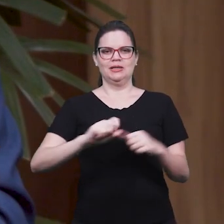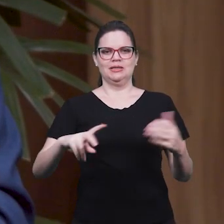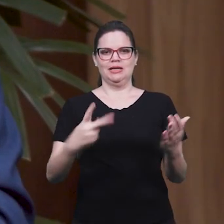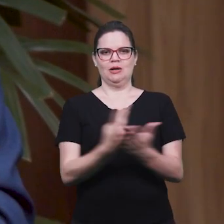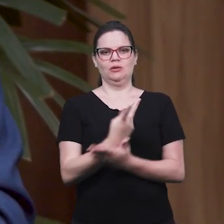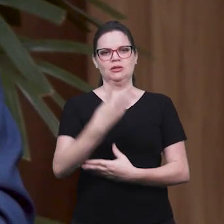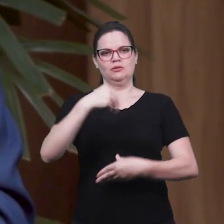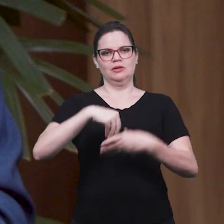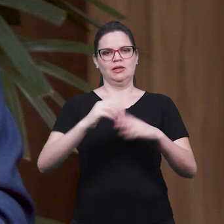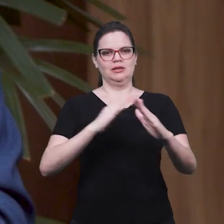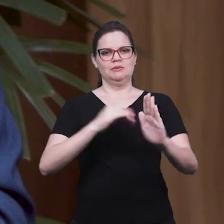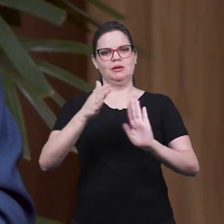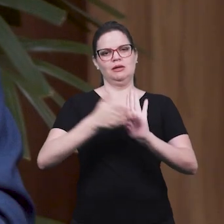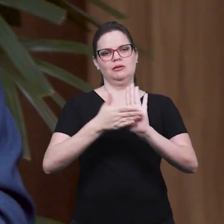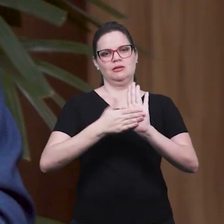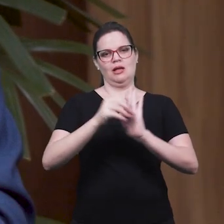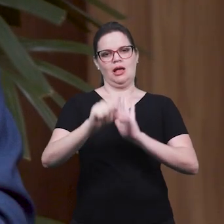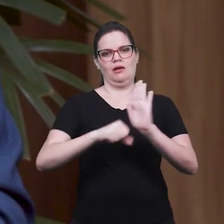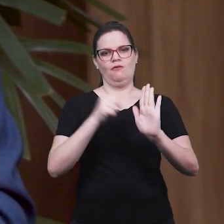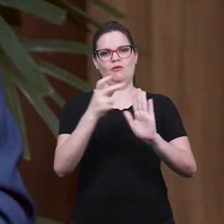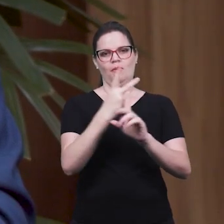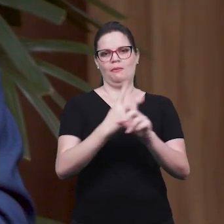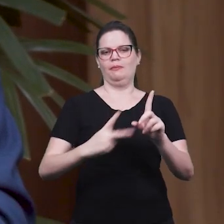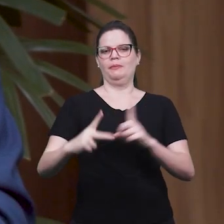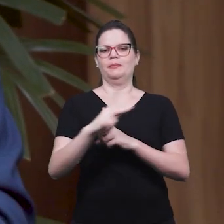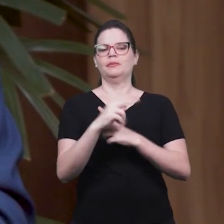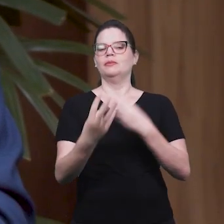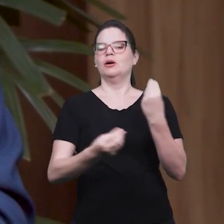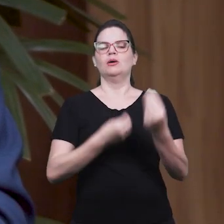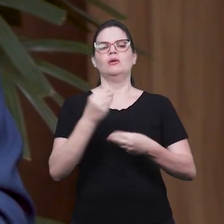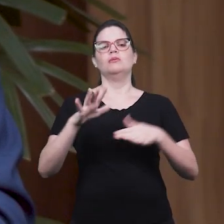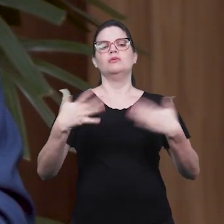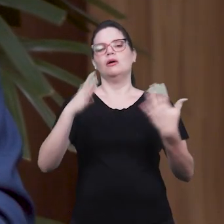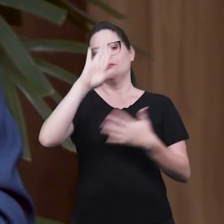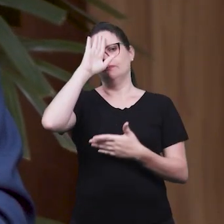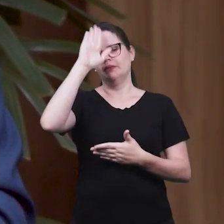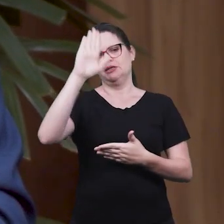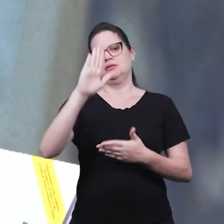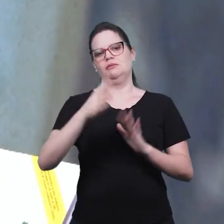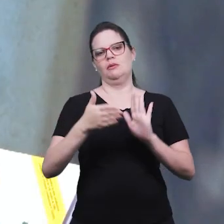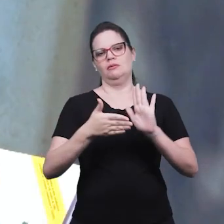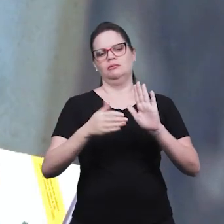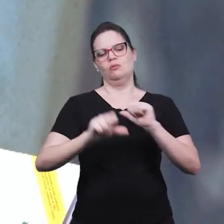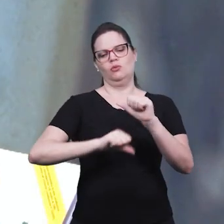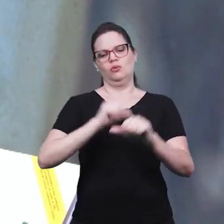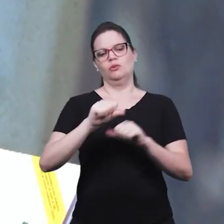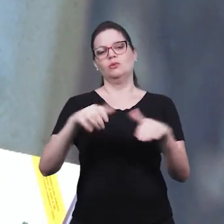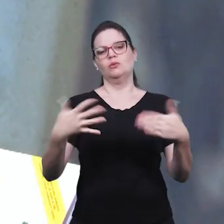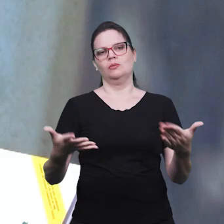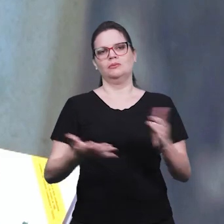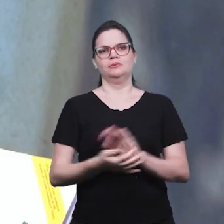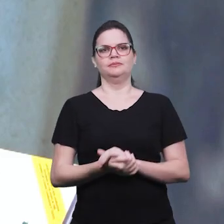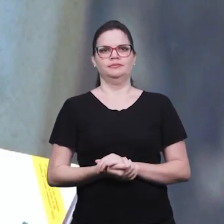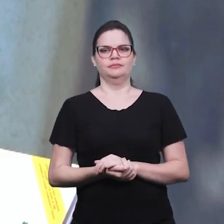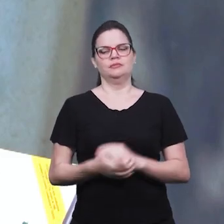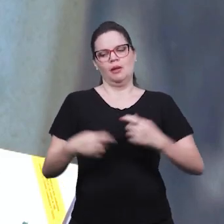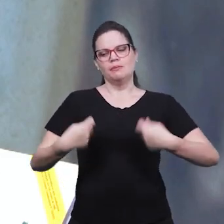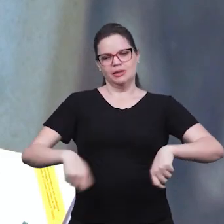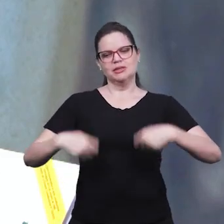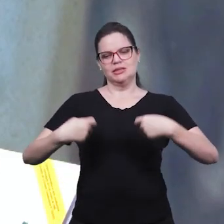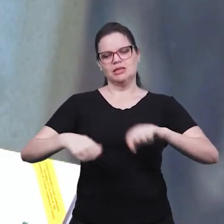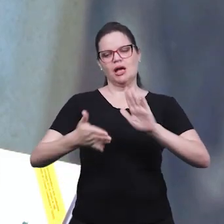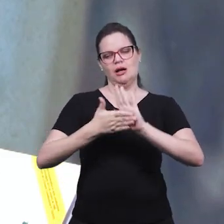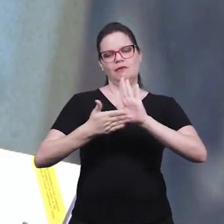mudanças, né, rompidas pela reforma da Previdência, no regime geral da Previdência Social? Assim,